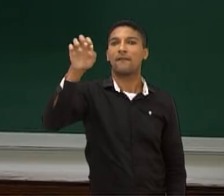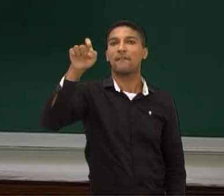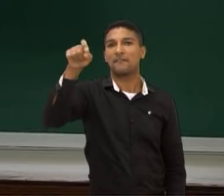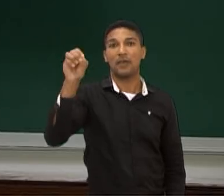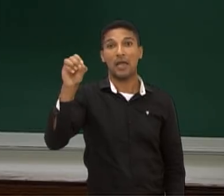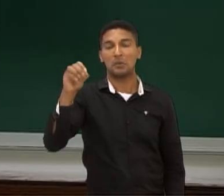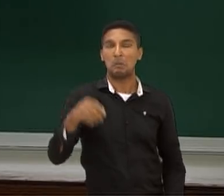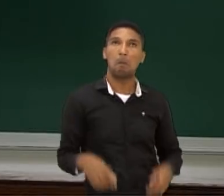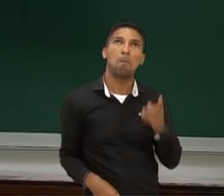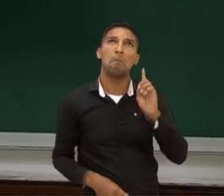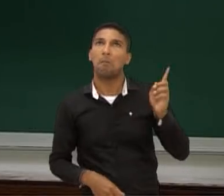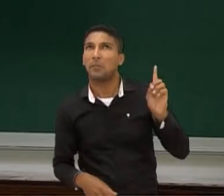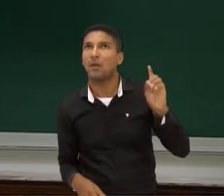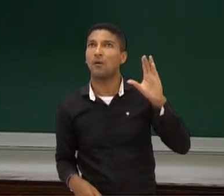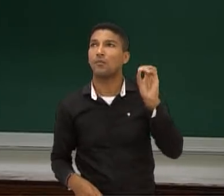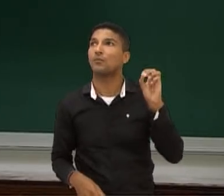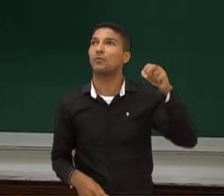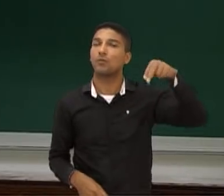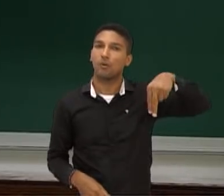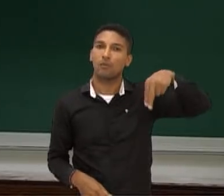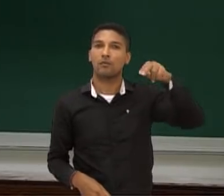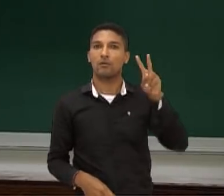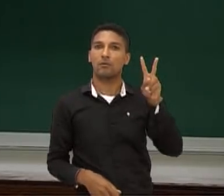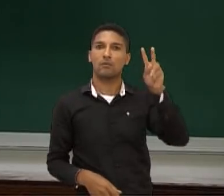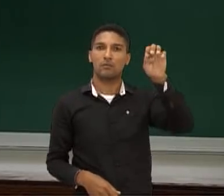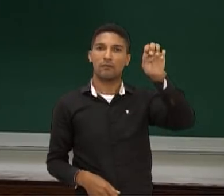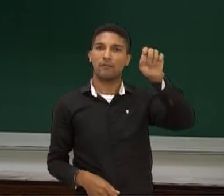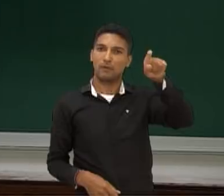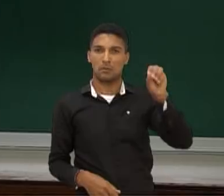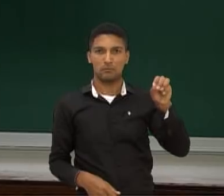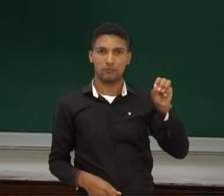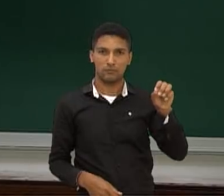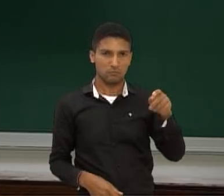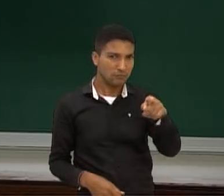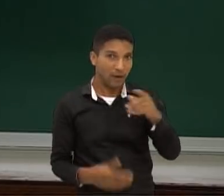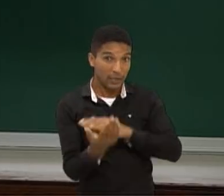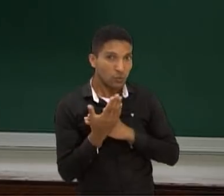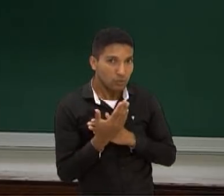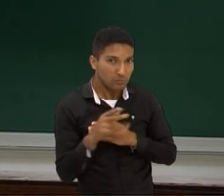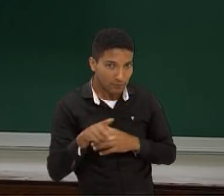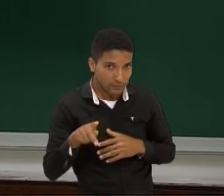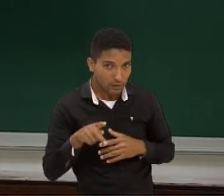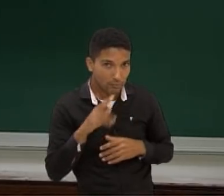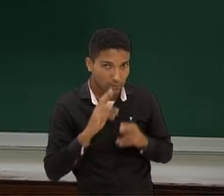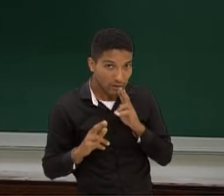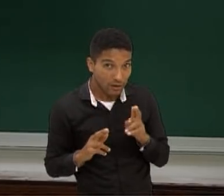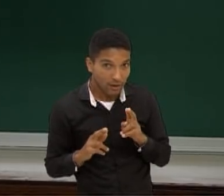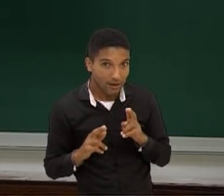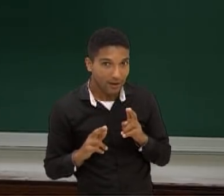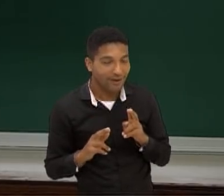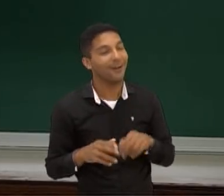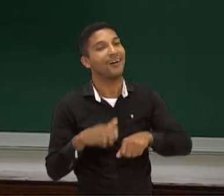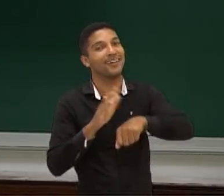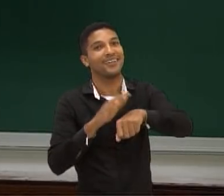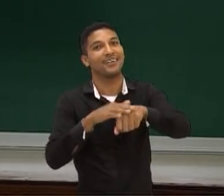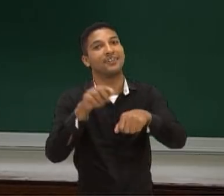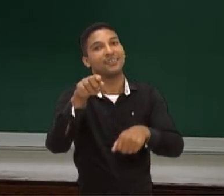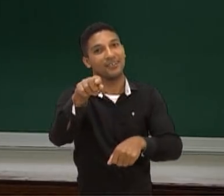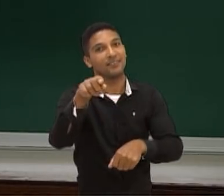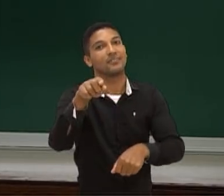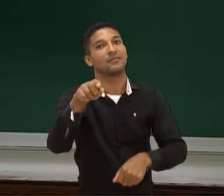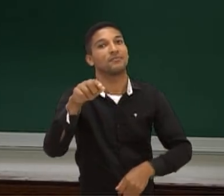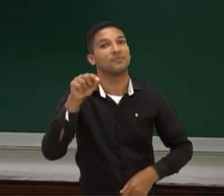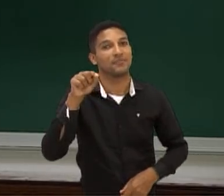descobrir isso? Se ele é convexo ou não convexo? Então, a professora vai dar um tempo aí para vocês pensarem, tá